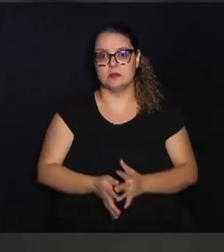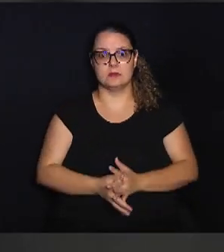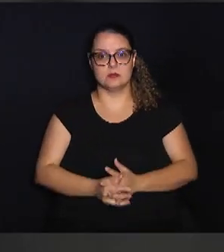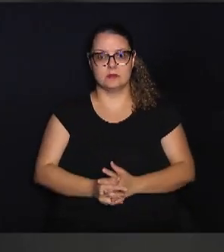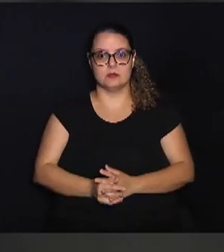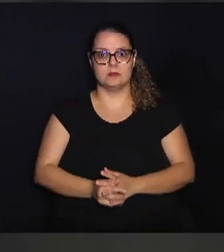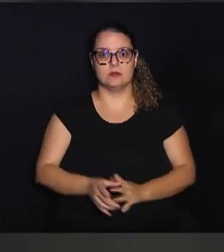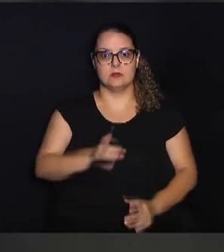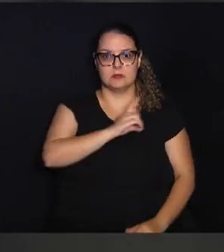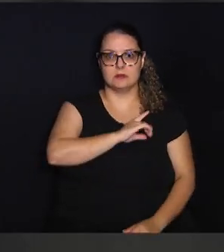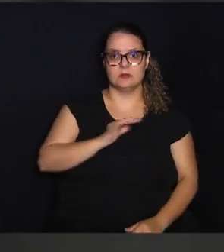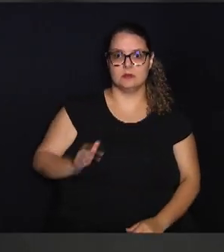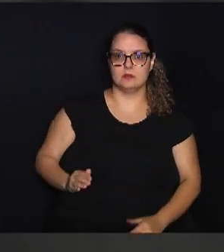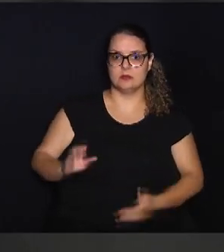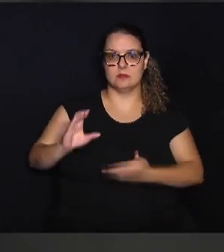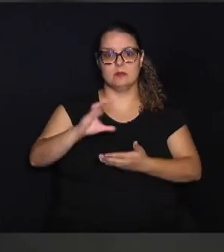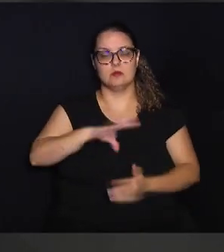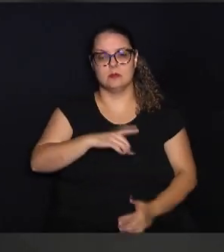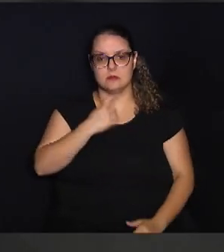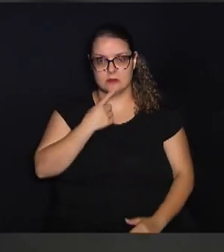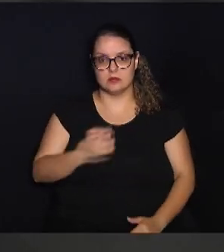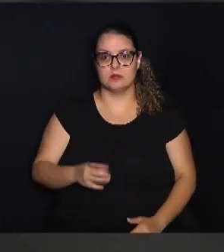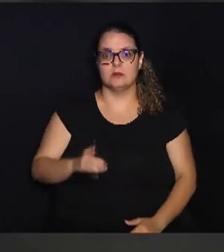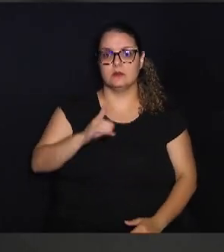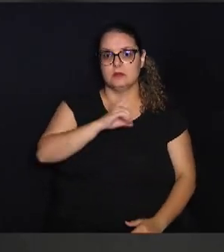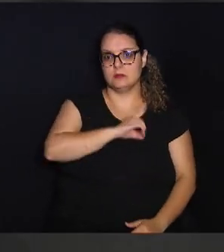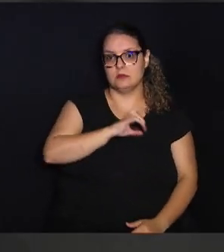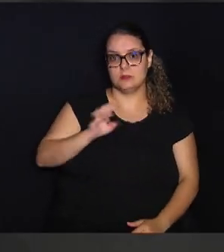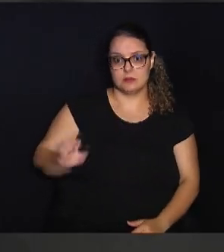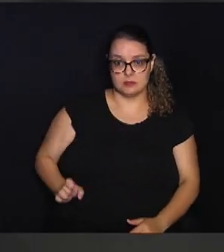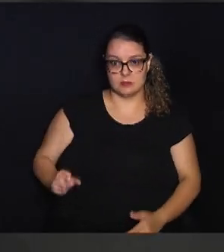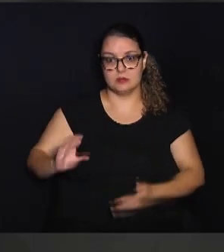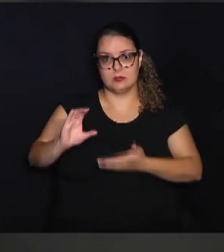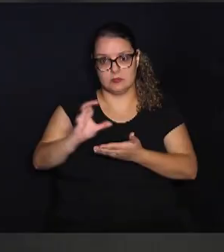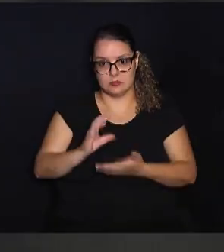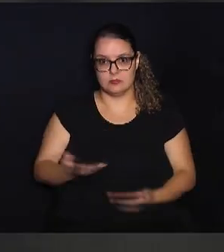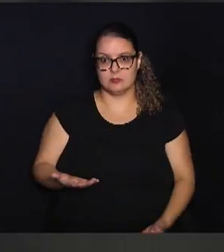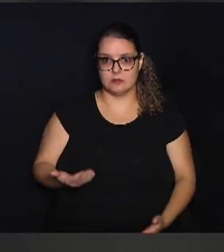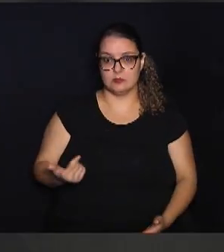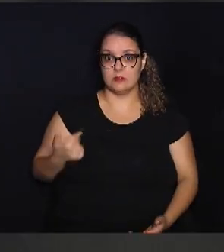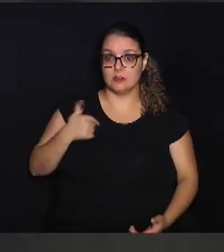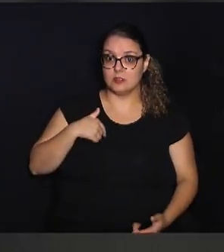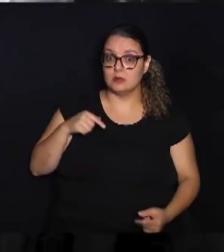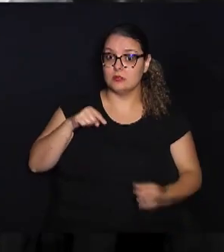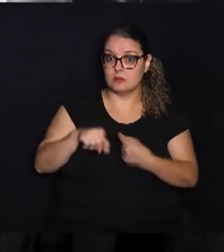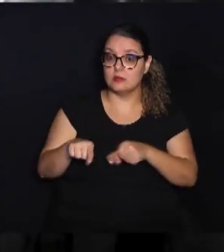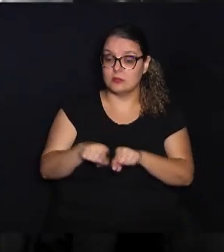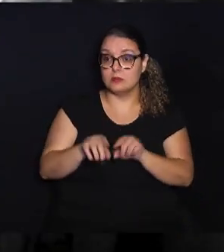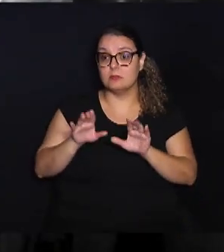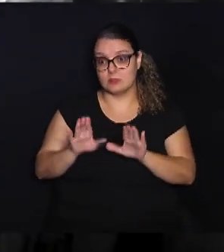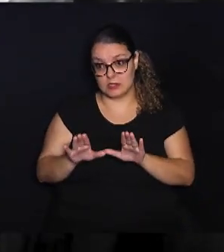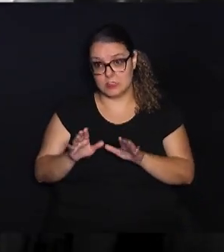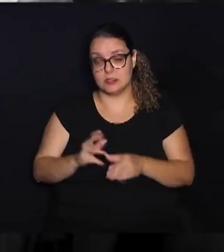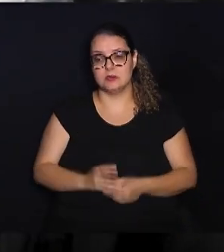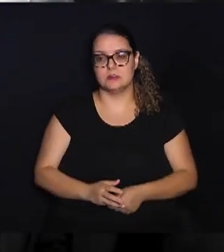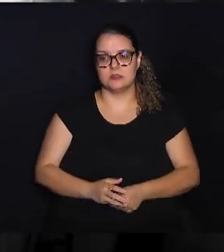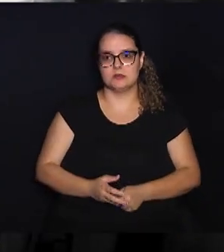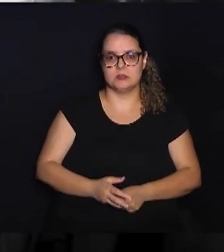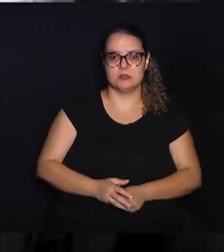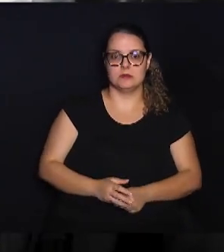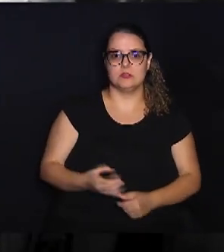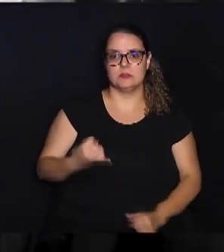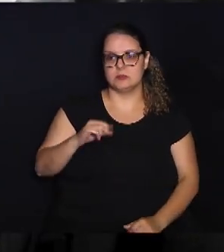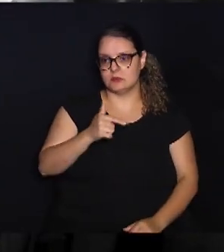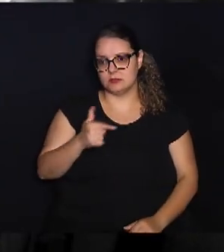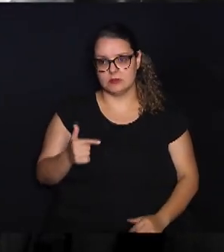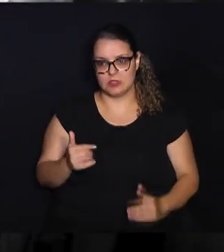traz emenda para a cidade, o deputado estadual traz emenda para a cidade. Tá, até isso eu sou contra, mas enquanto a gente não tiver um pacto